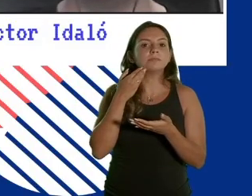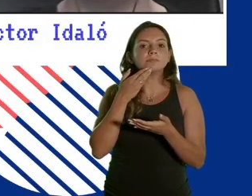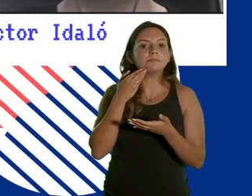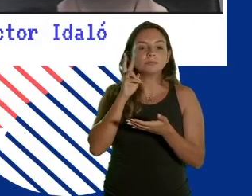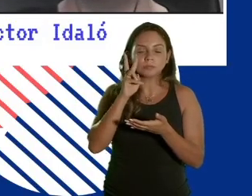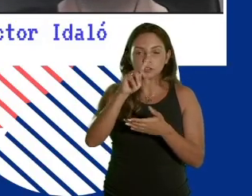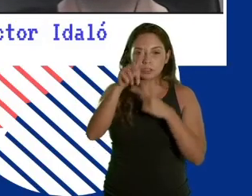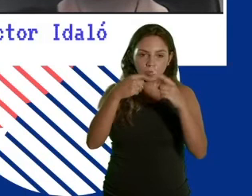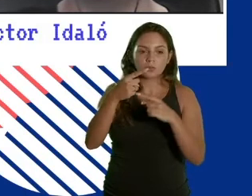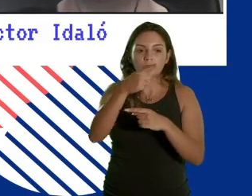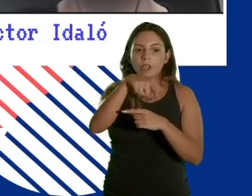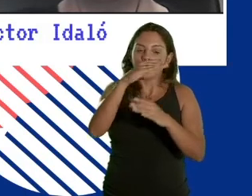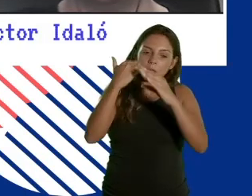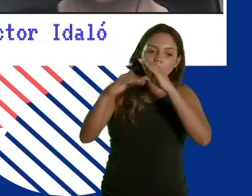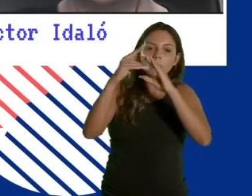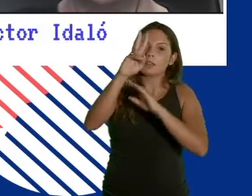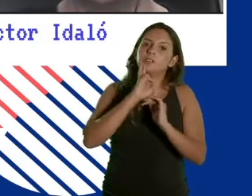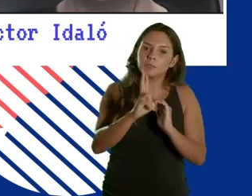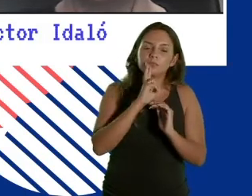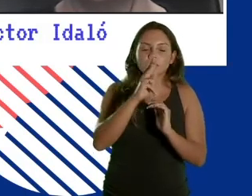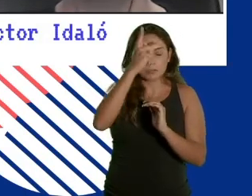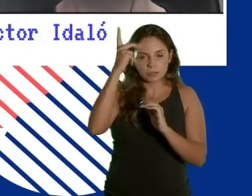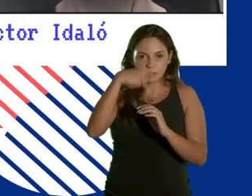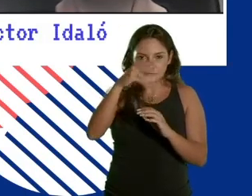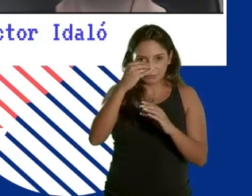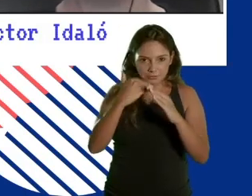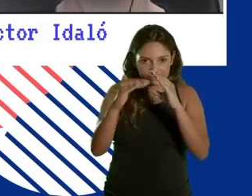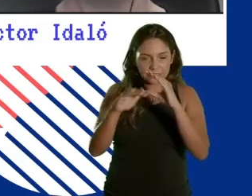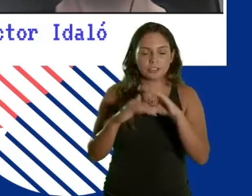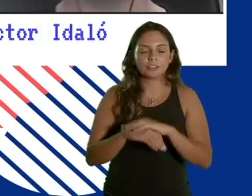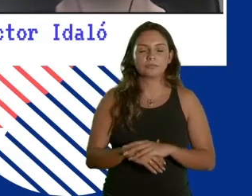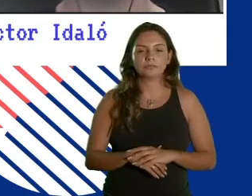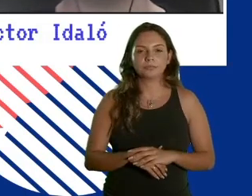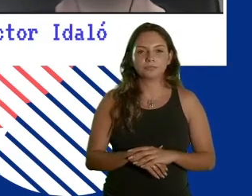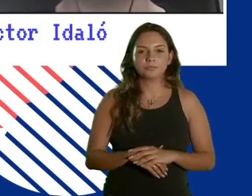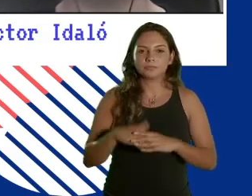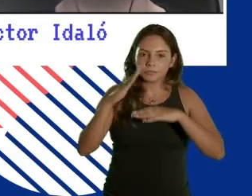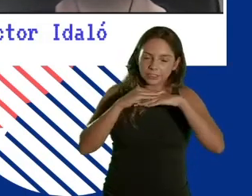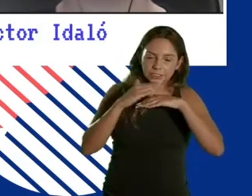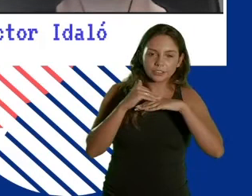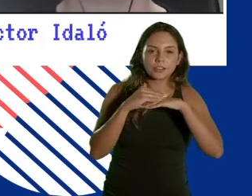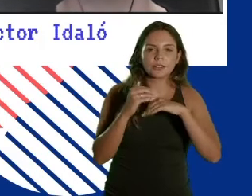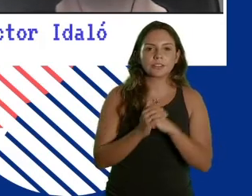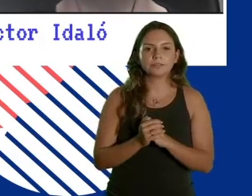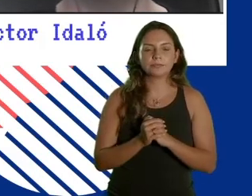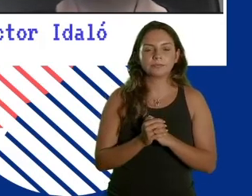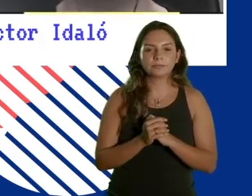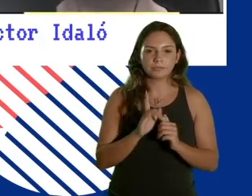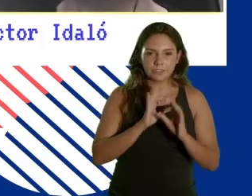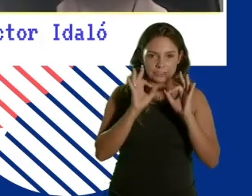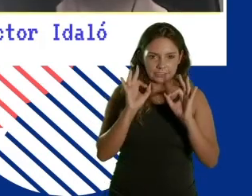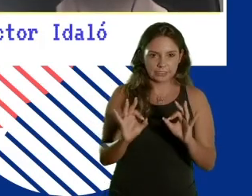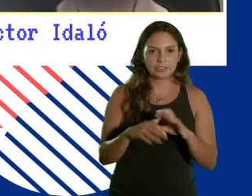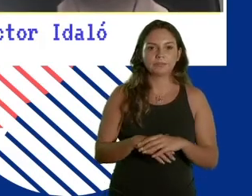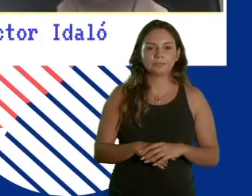conferirem depois, responderem essas pessoas, há tantas mensagens bacanas, carinhosas aqui. Eu tenho certeza que